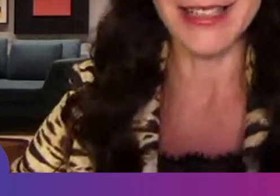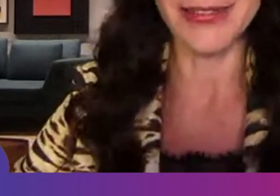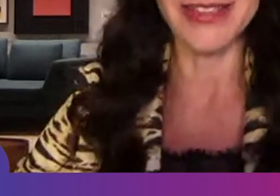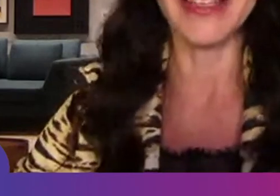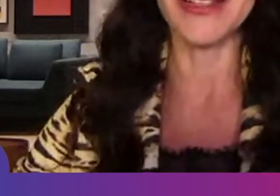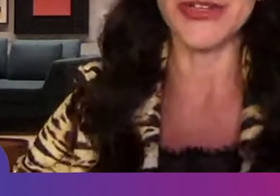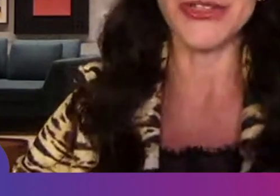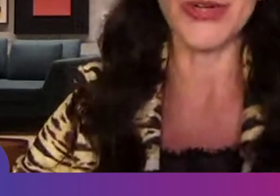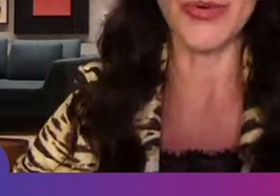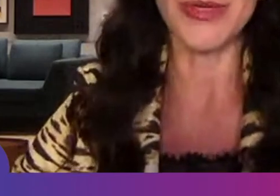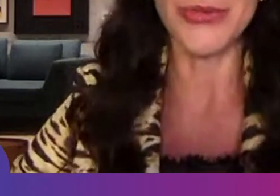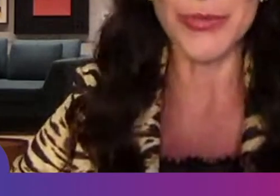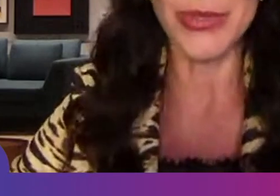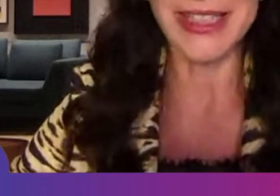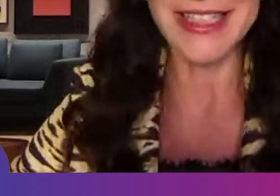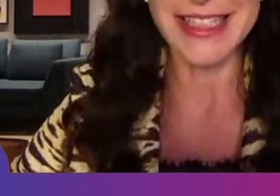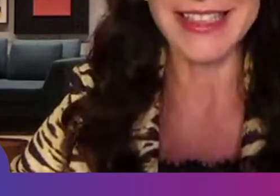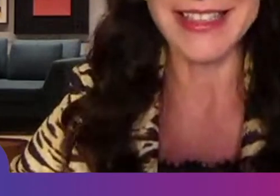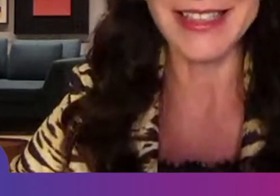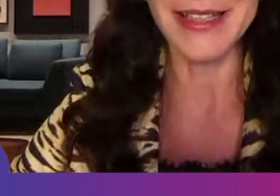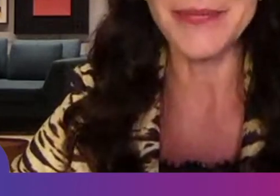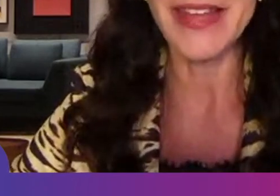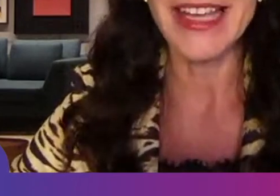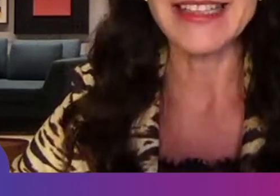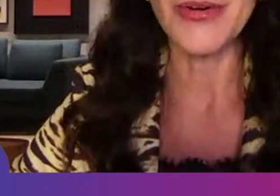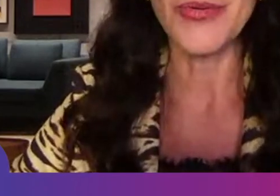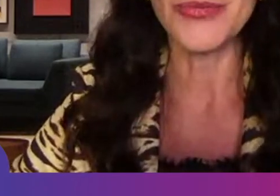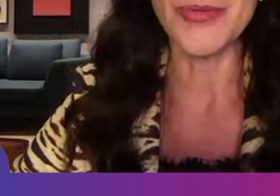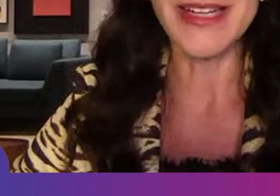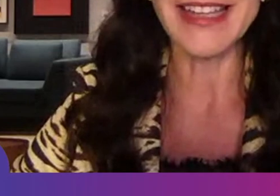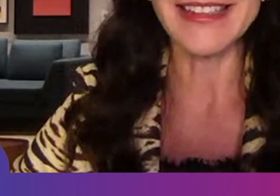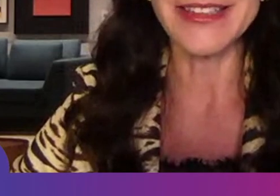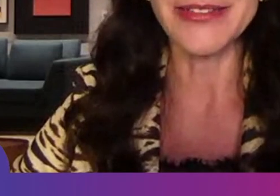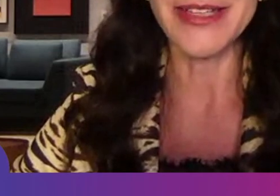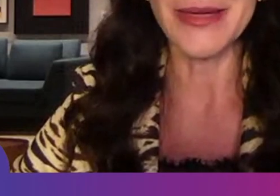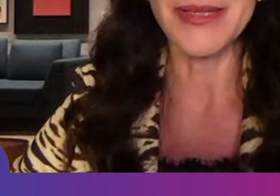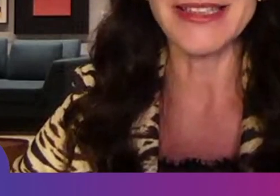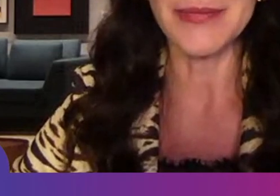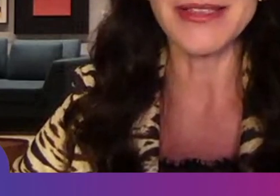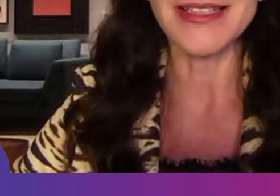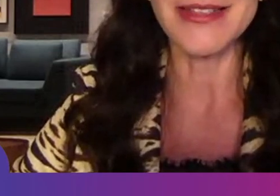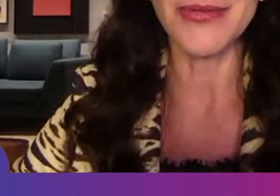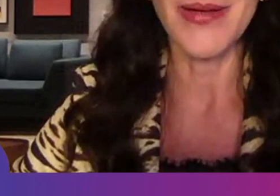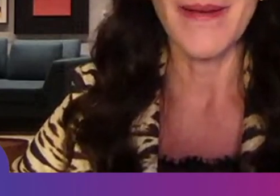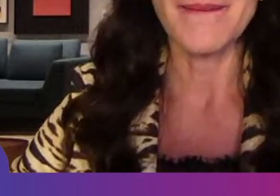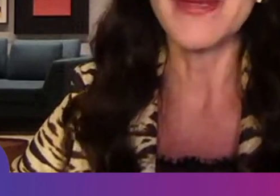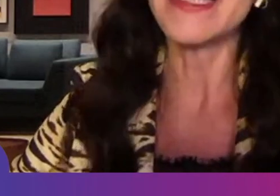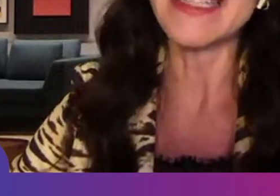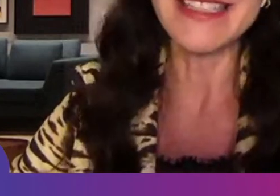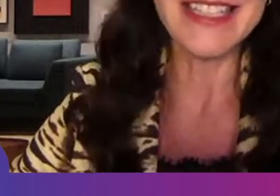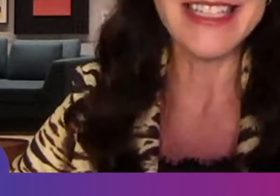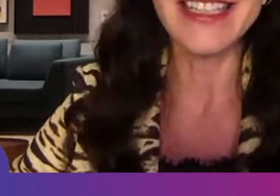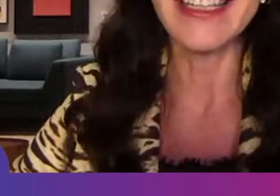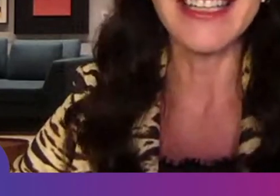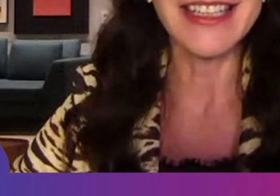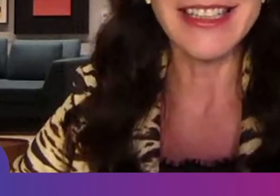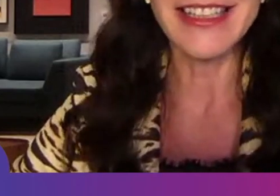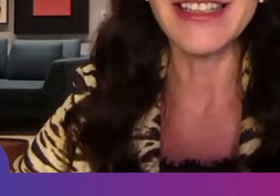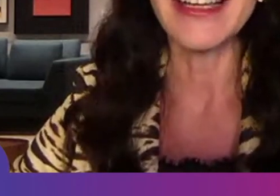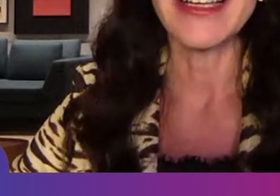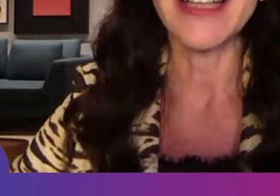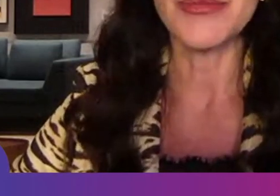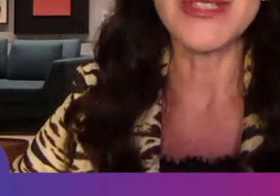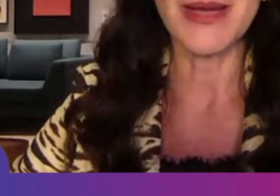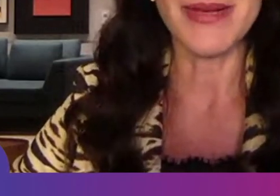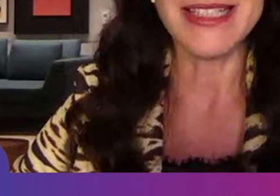incertezas dessa vida, e a gente está num momento de muita incerteza, né? Então, muito obrigada, Dani Vieira, pela interpretação brilhante,